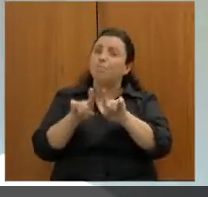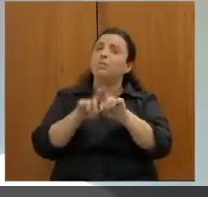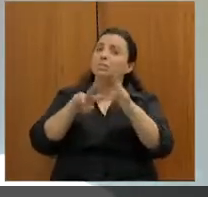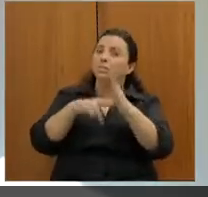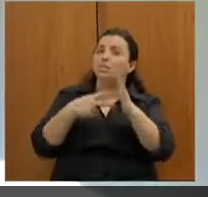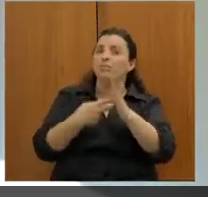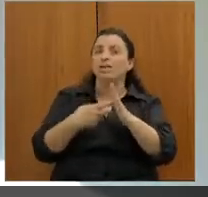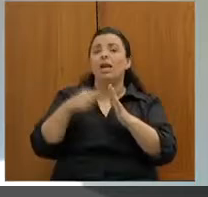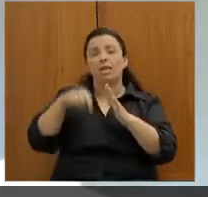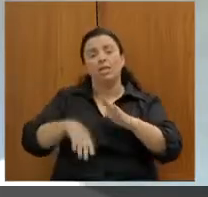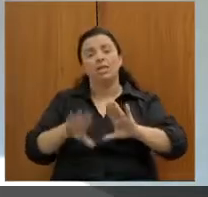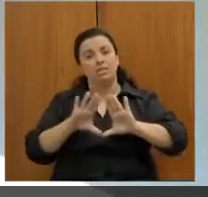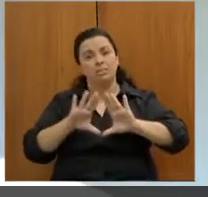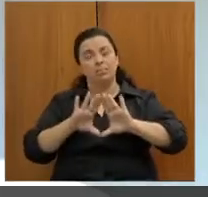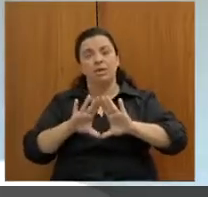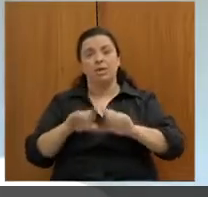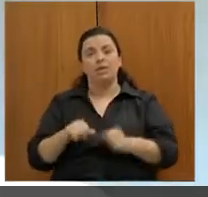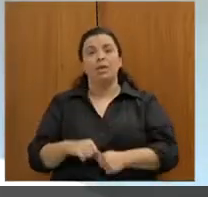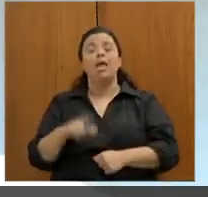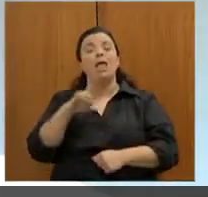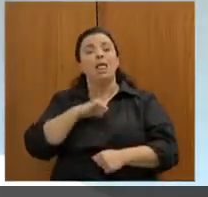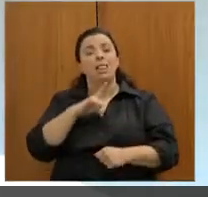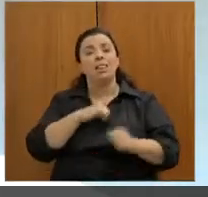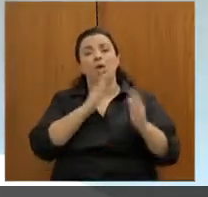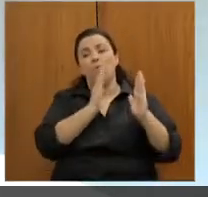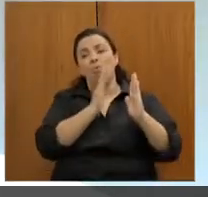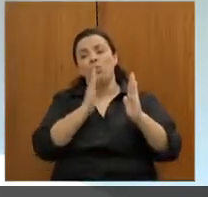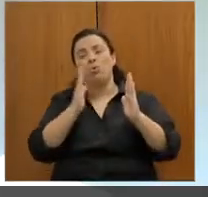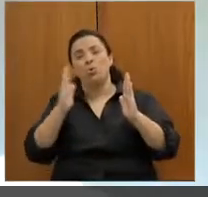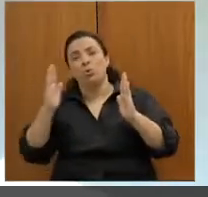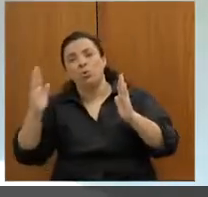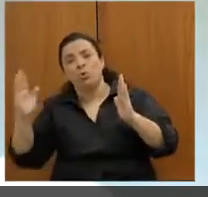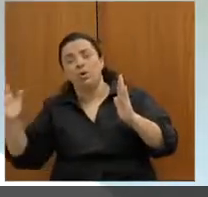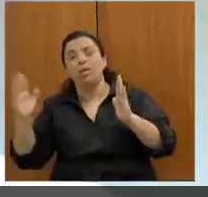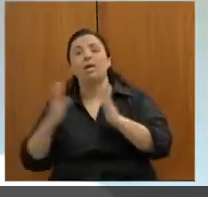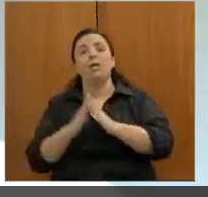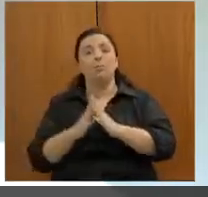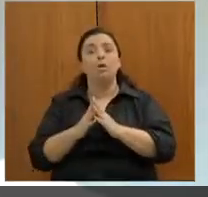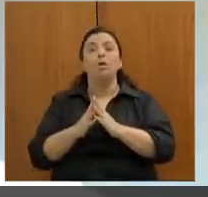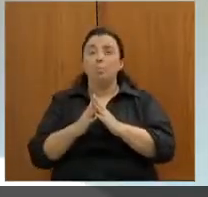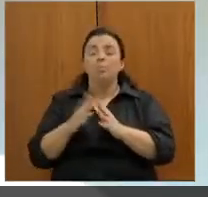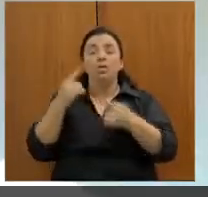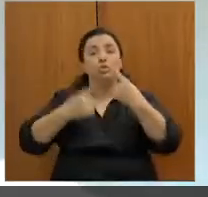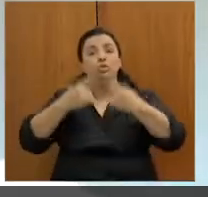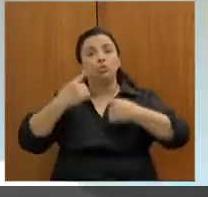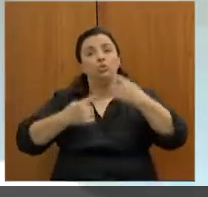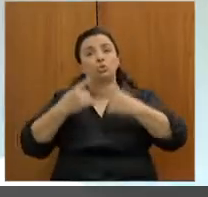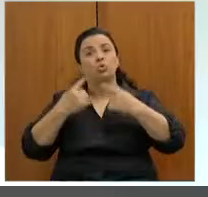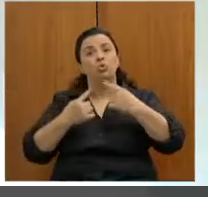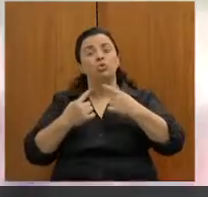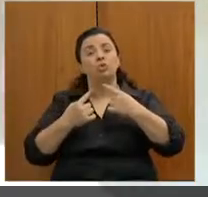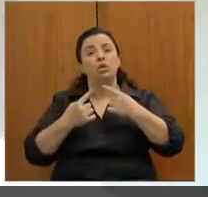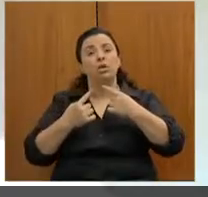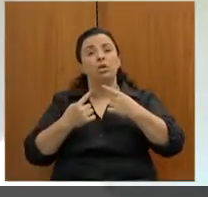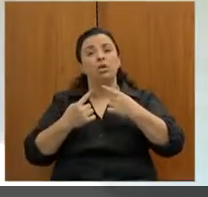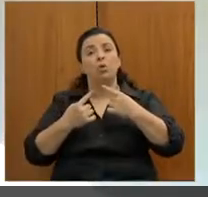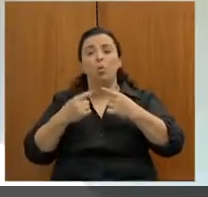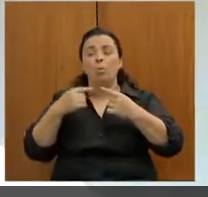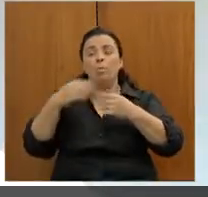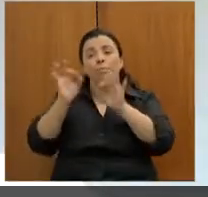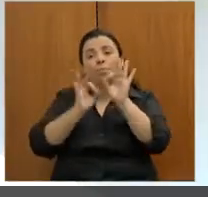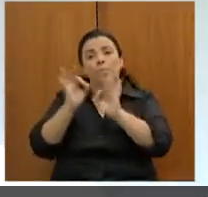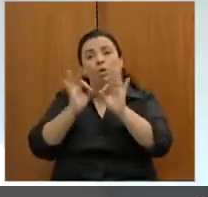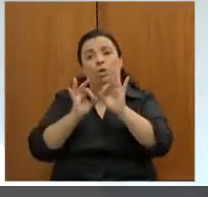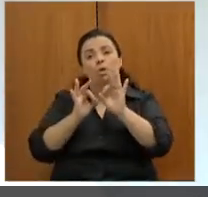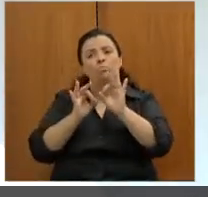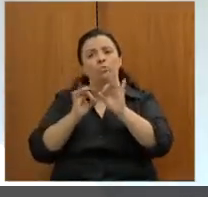de enfrentamento à sede da Violeta contra os números para discutir assédio dentro da federativas e em cada